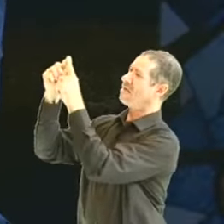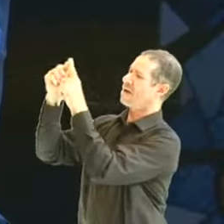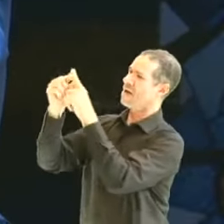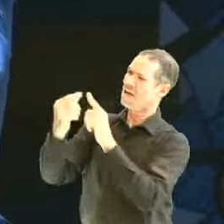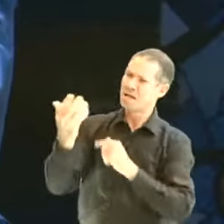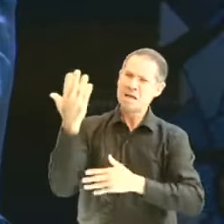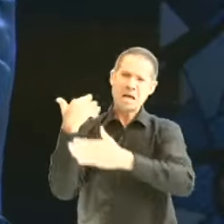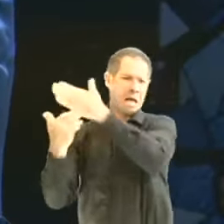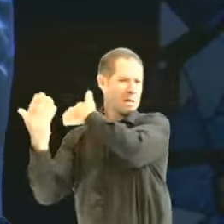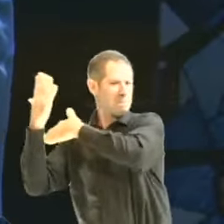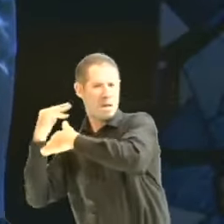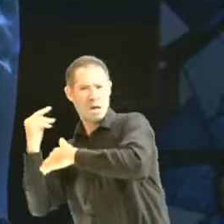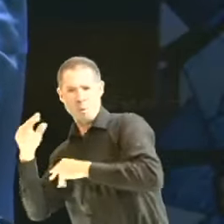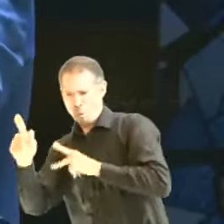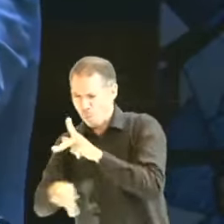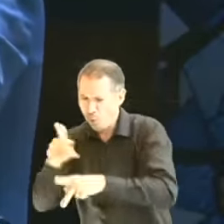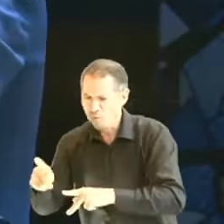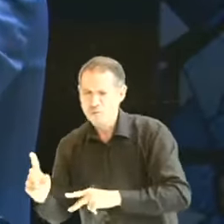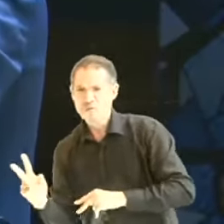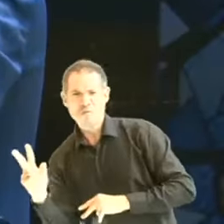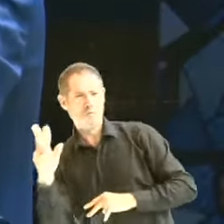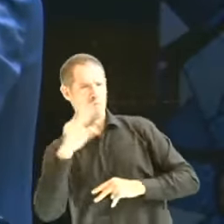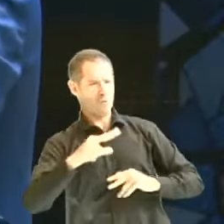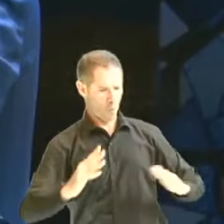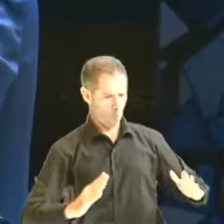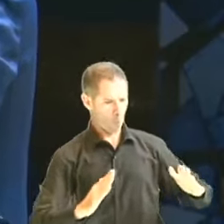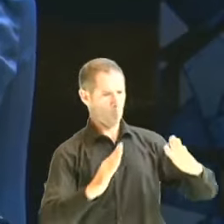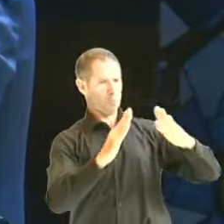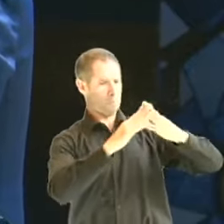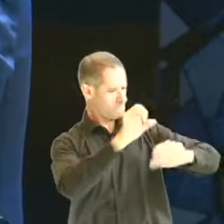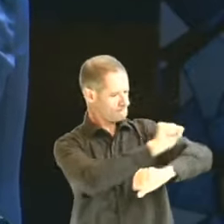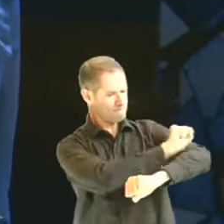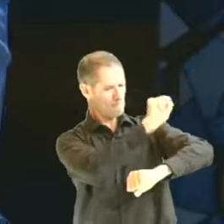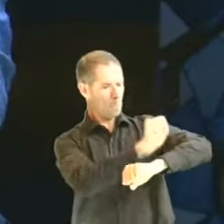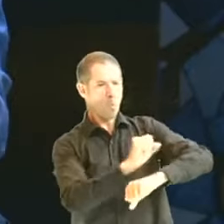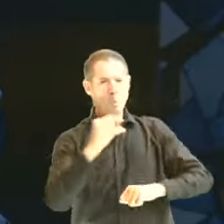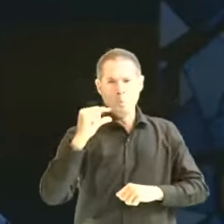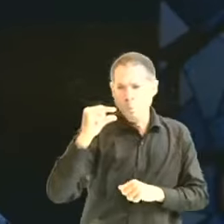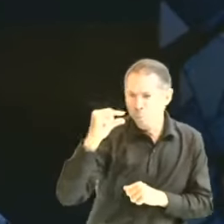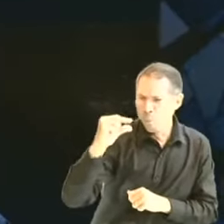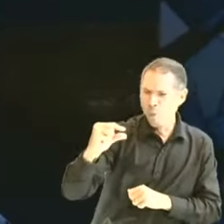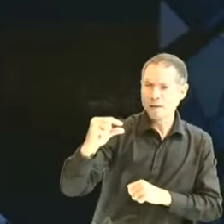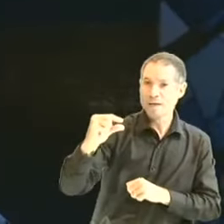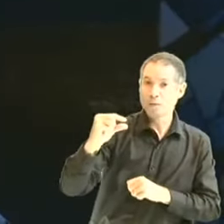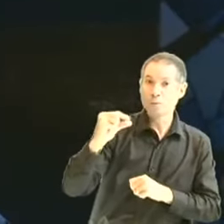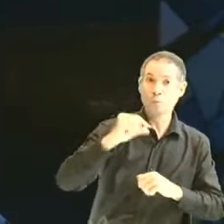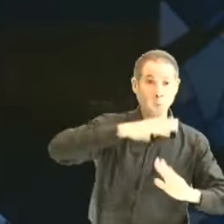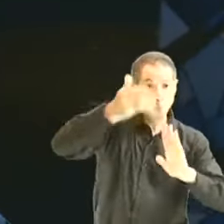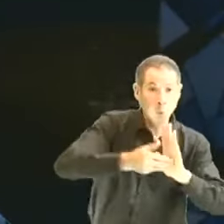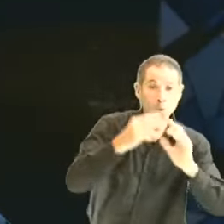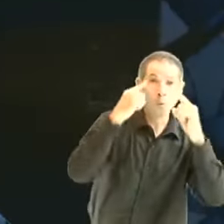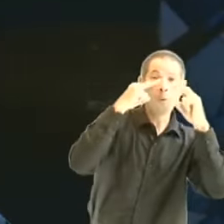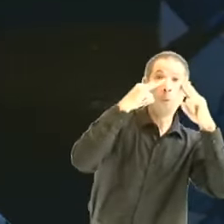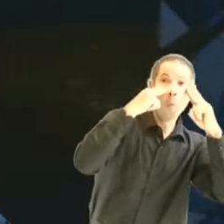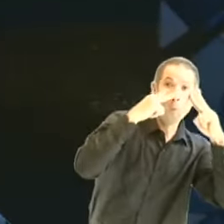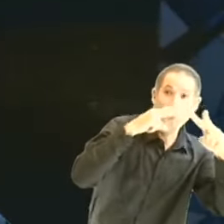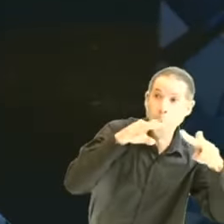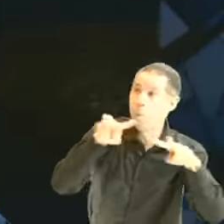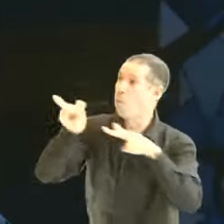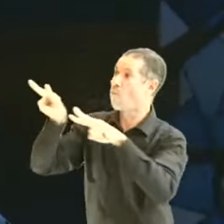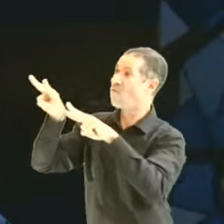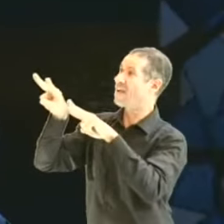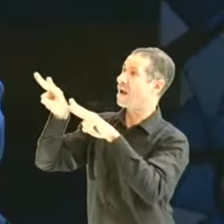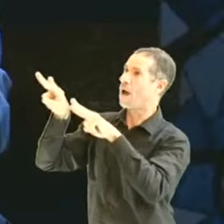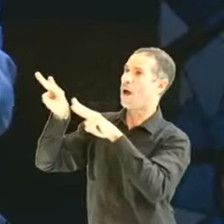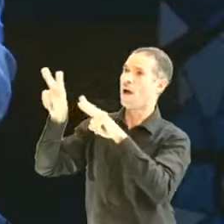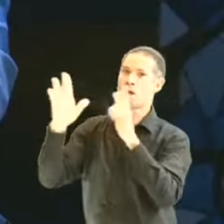no Monte Sinai, só um pouquinho, todo olho verá. A Bíblia diz que